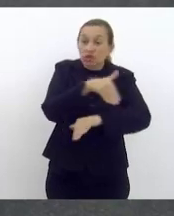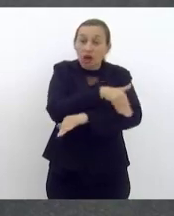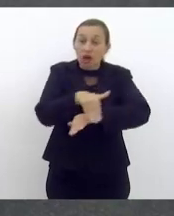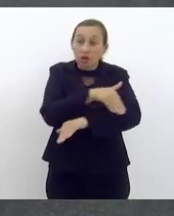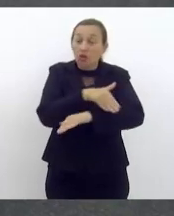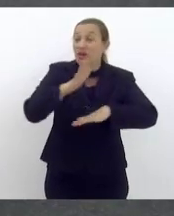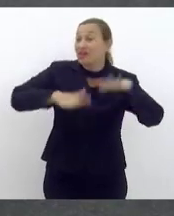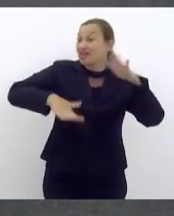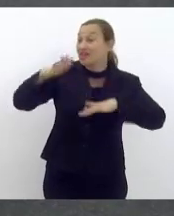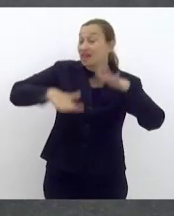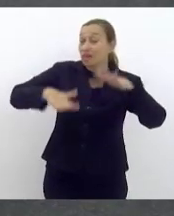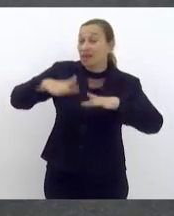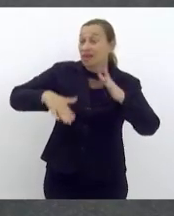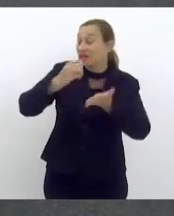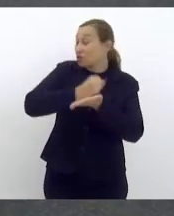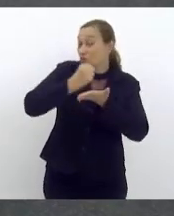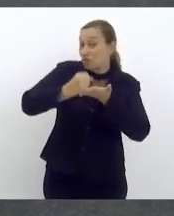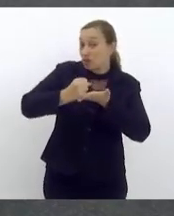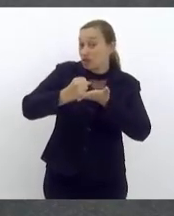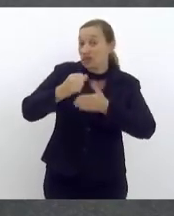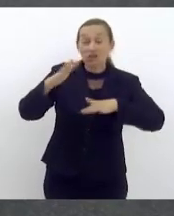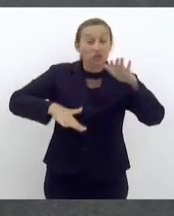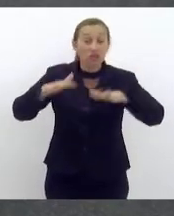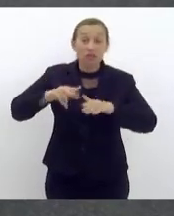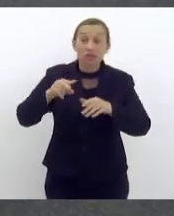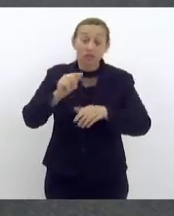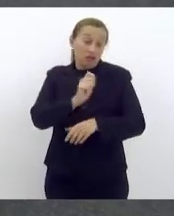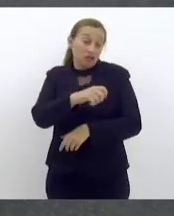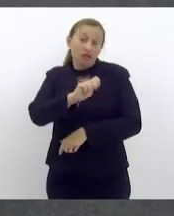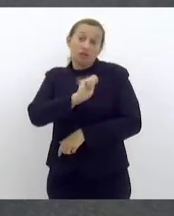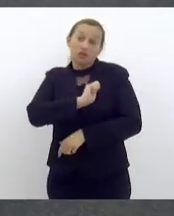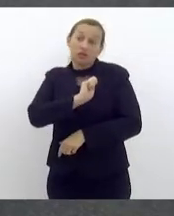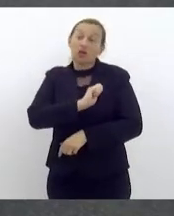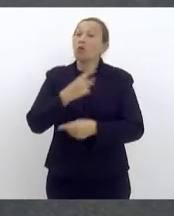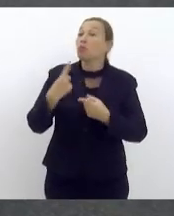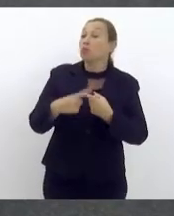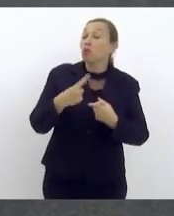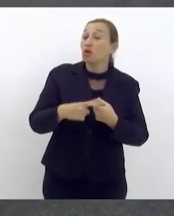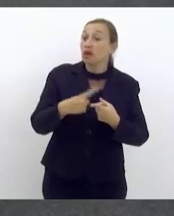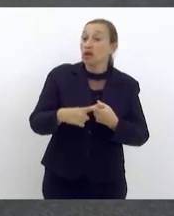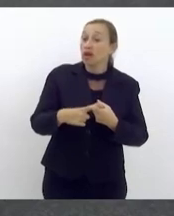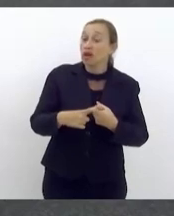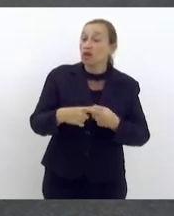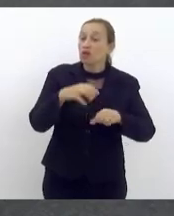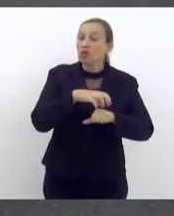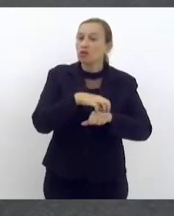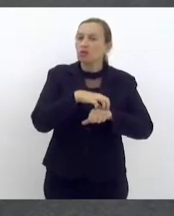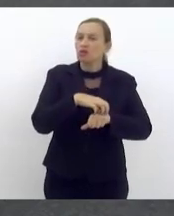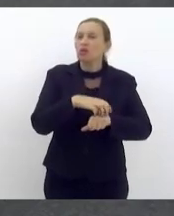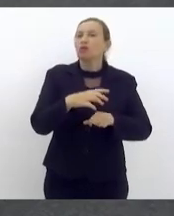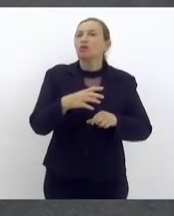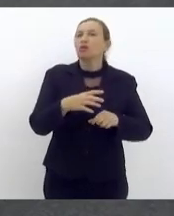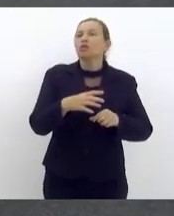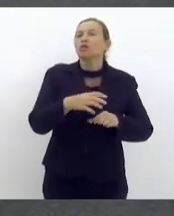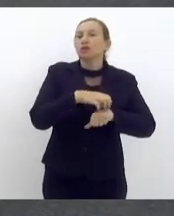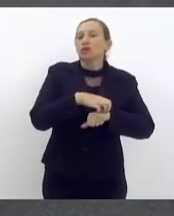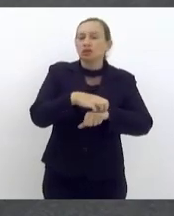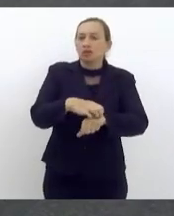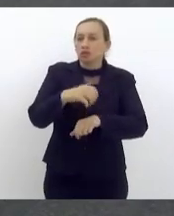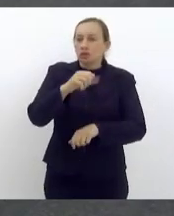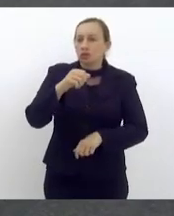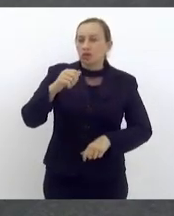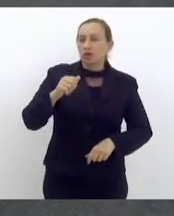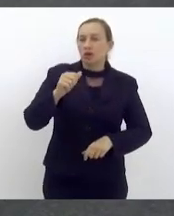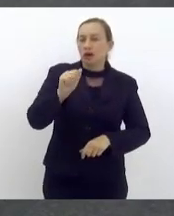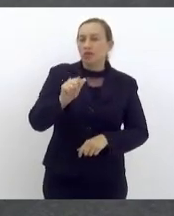independente do contrato independente das fiscalizações porque os transportes por aplicativo funcionam e